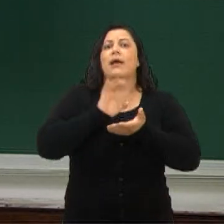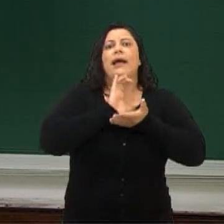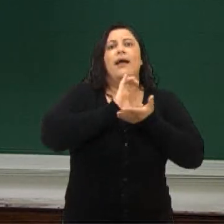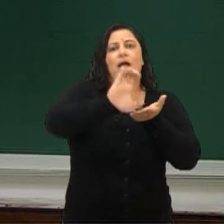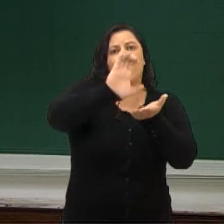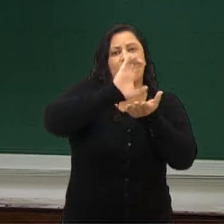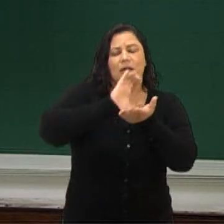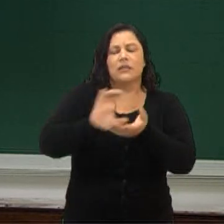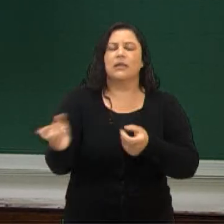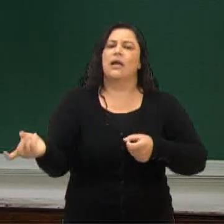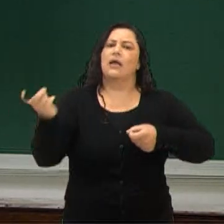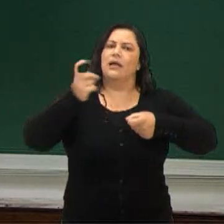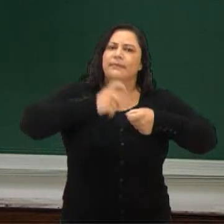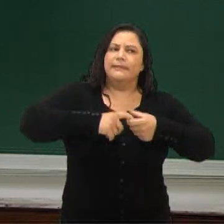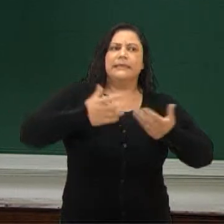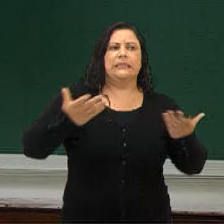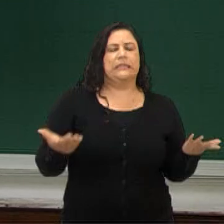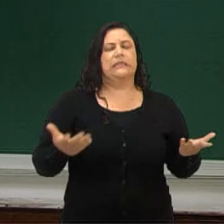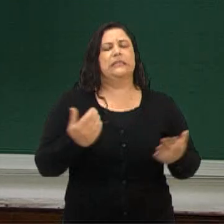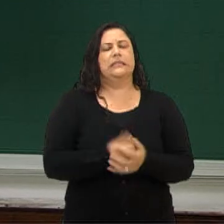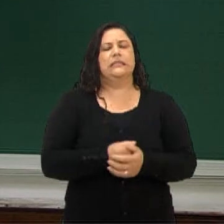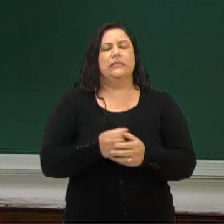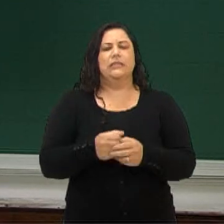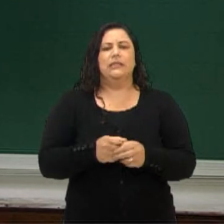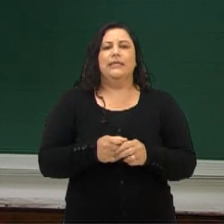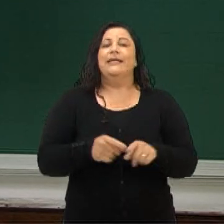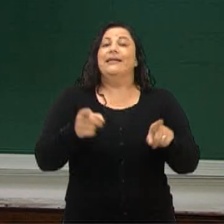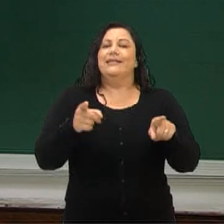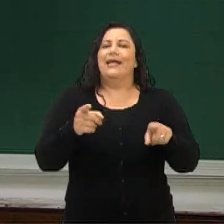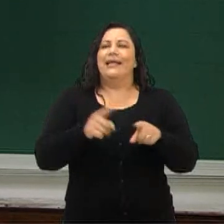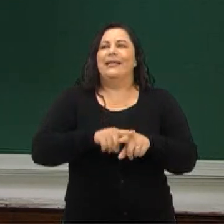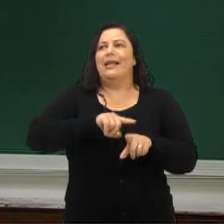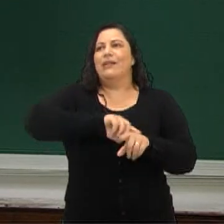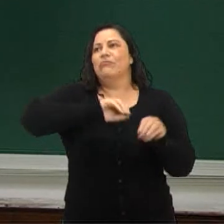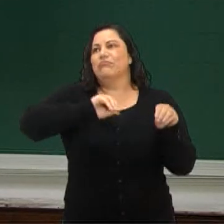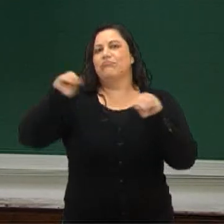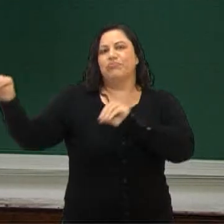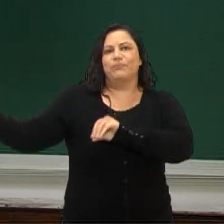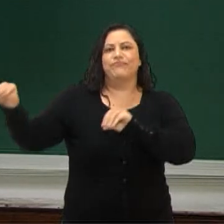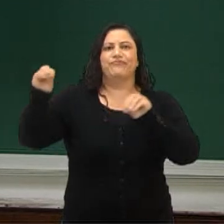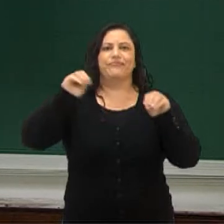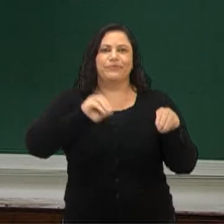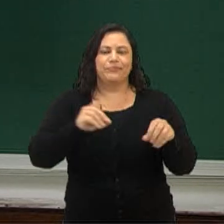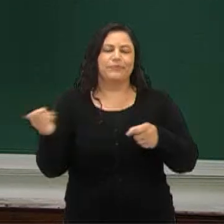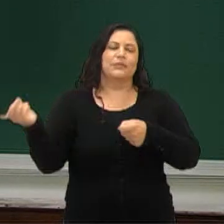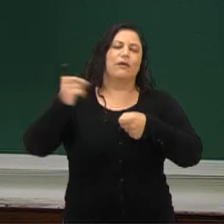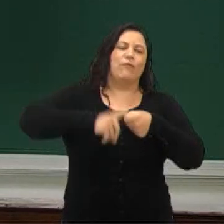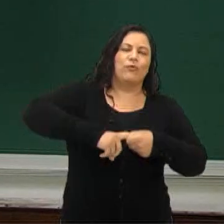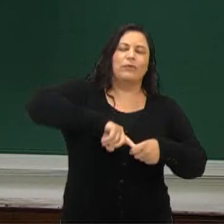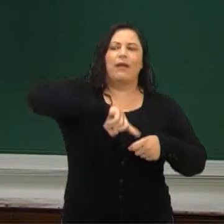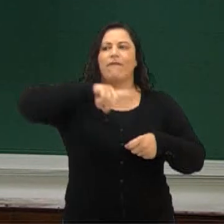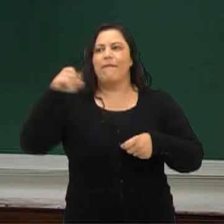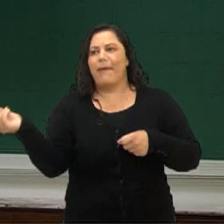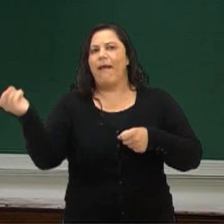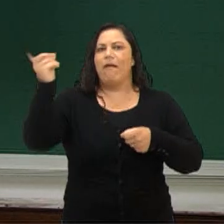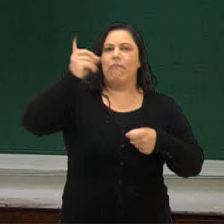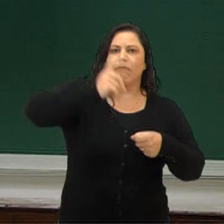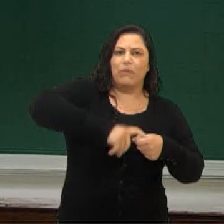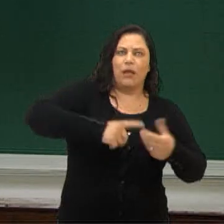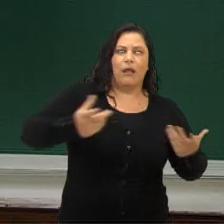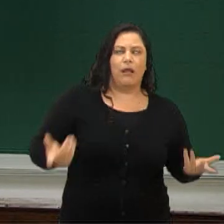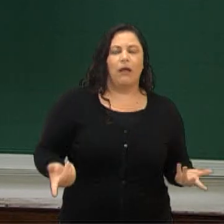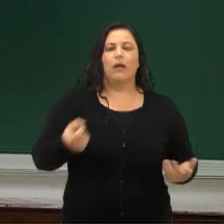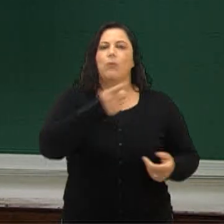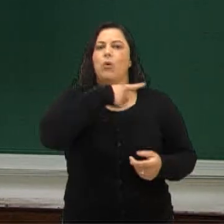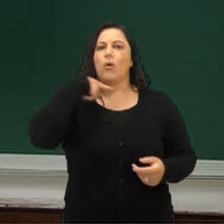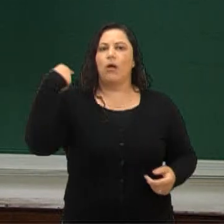à pátria, para repatriar. Ele foi repatriado, depois ele voltou de novo a viver sobre as ondas aí, acabou morrendo, se eu não me engano, de sífilis, para vocês